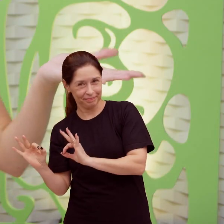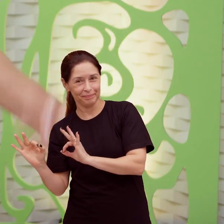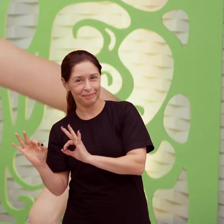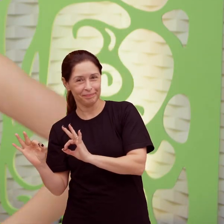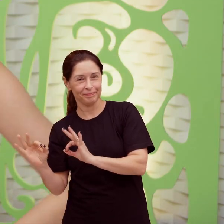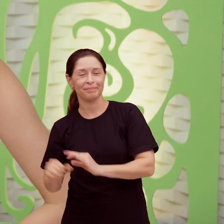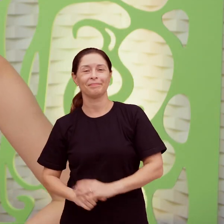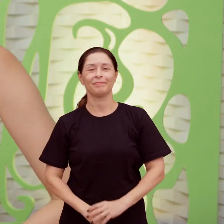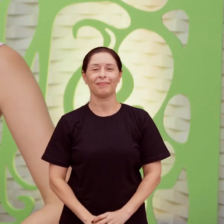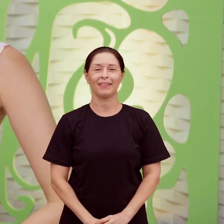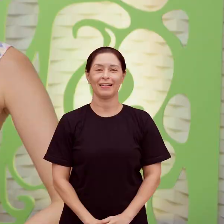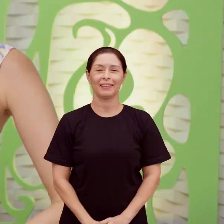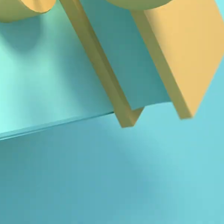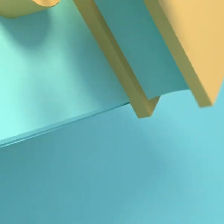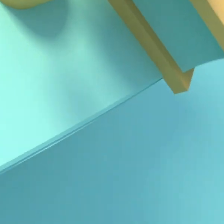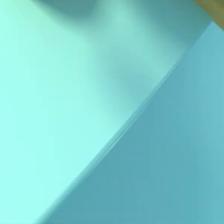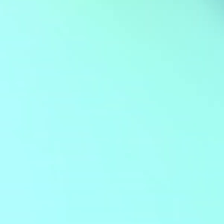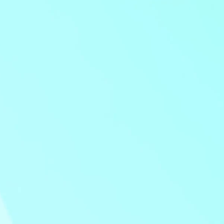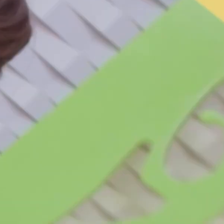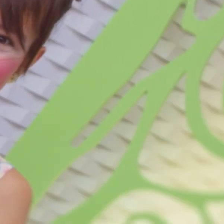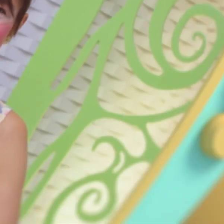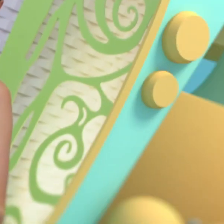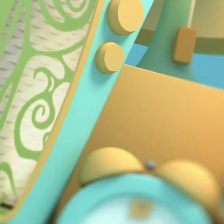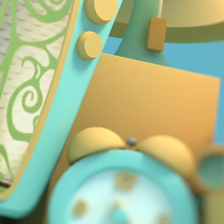TV! Roda a vinheta!